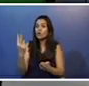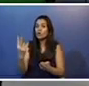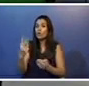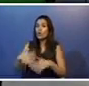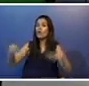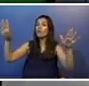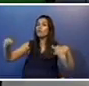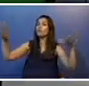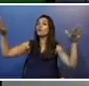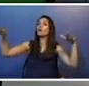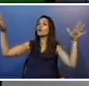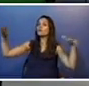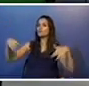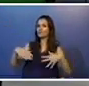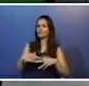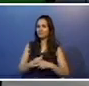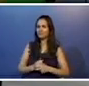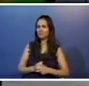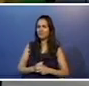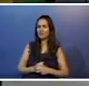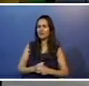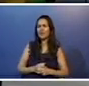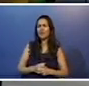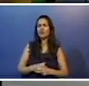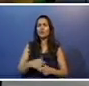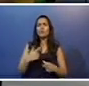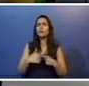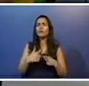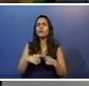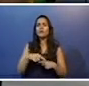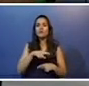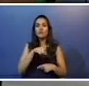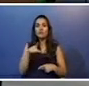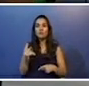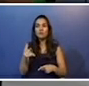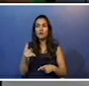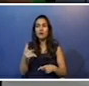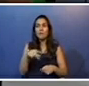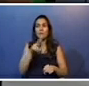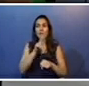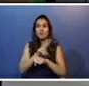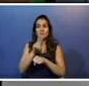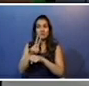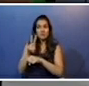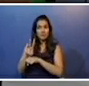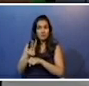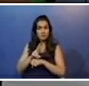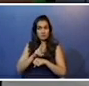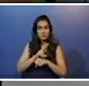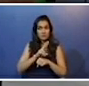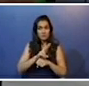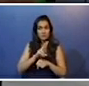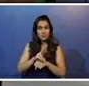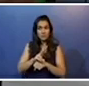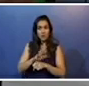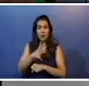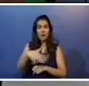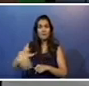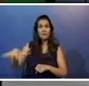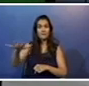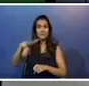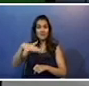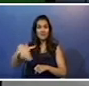Explique no seu caderno por que, do ponto de vista de preservação do